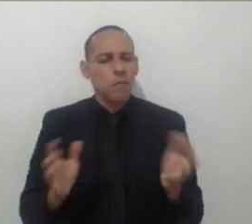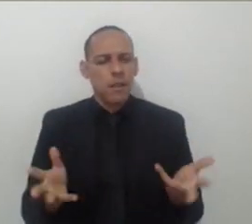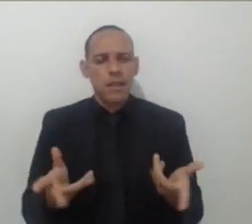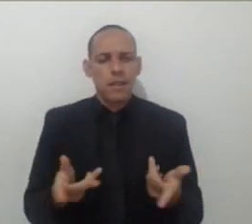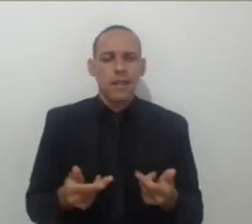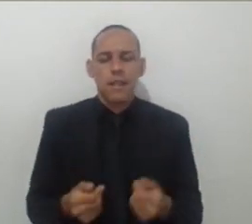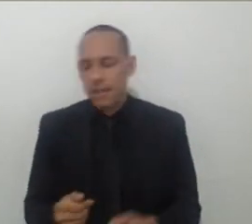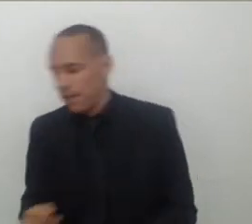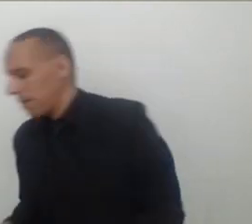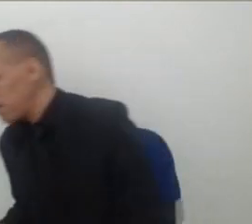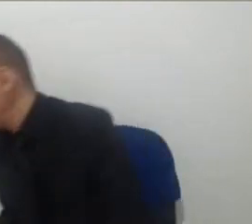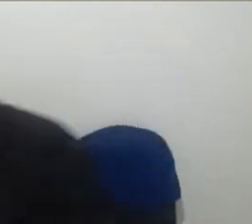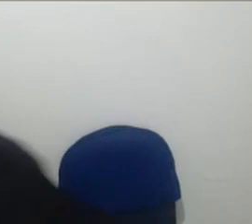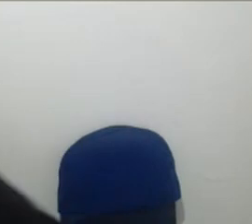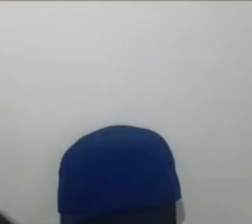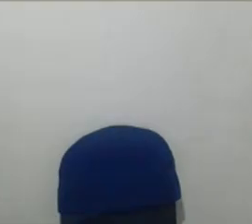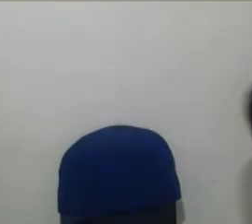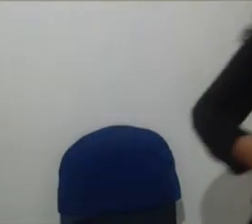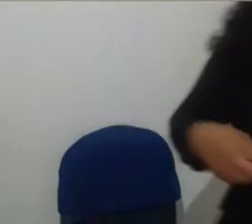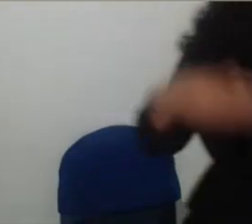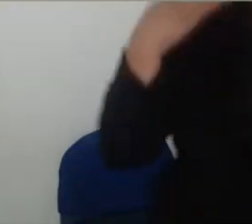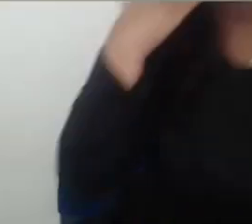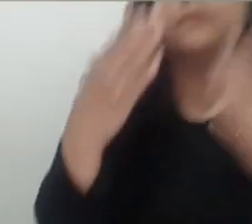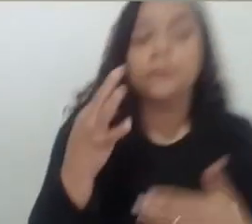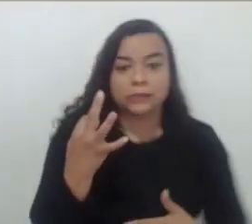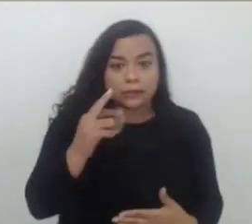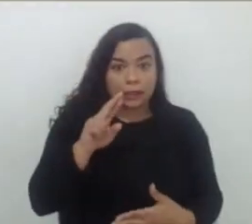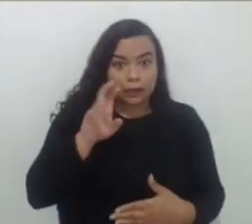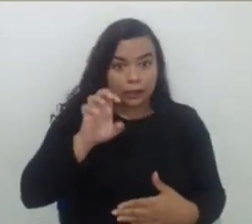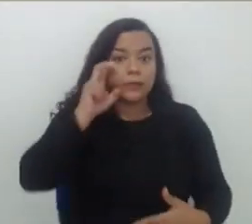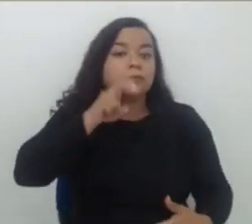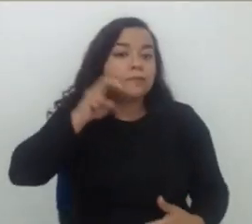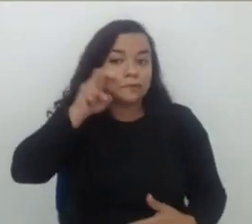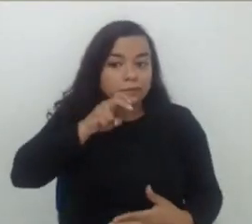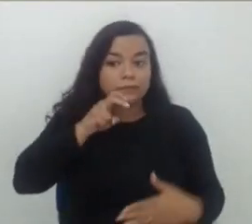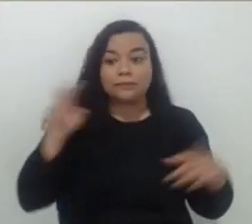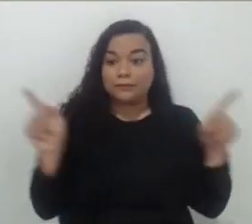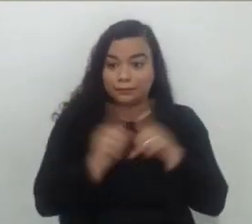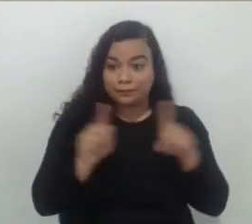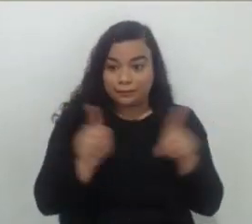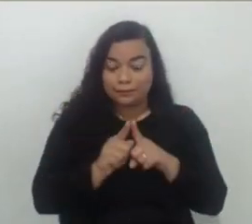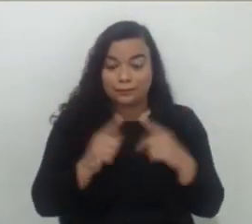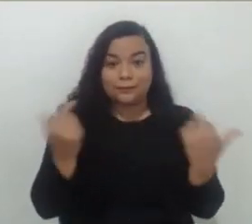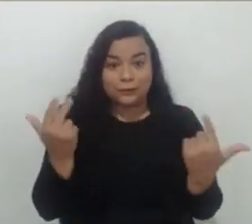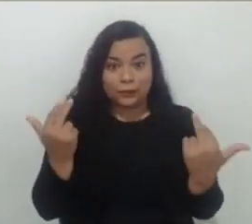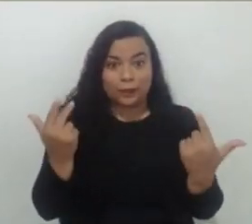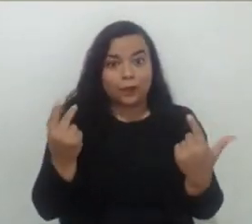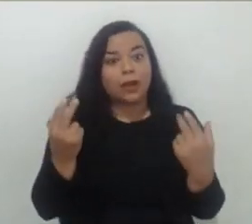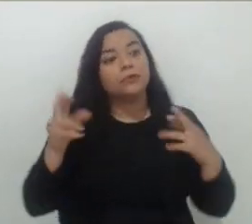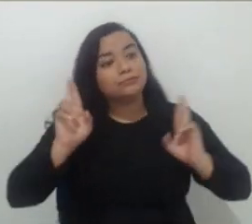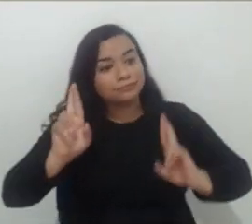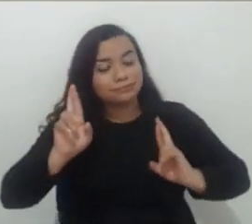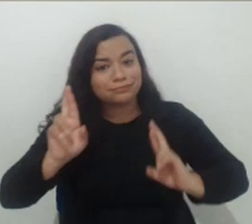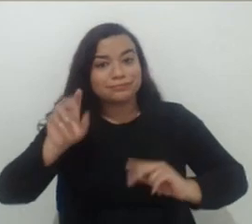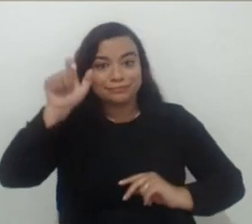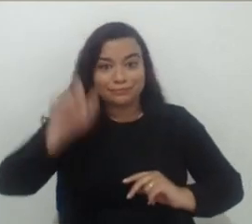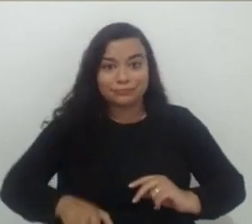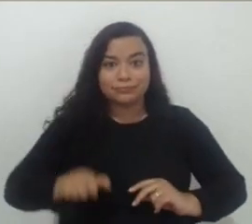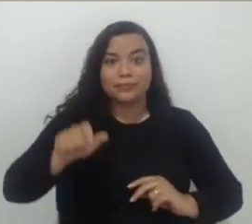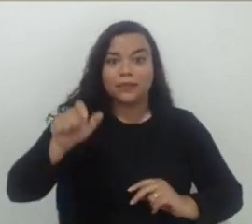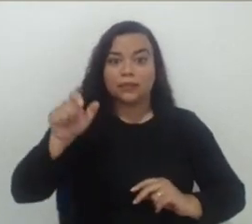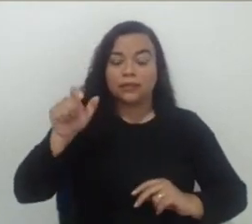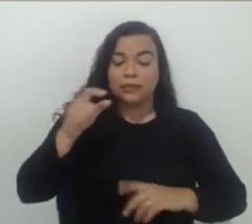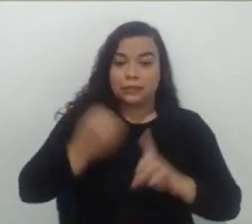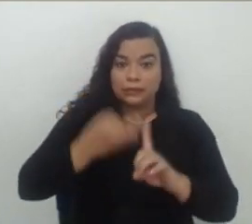frente do TRRN, né? Como igualmente desejar ao desembargador Cornélio, desembargador Expedito,